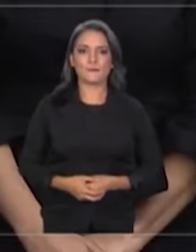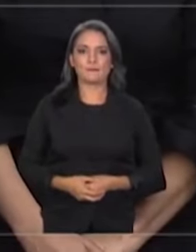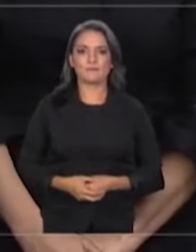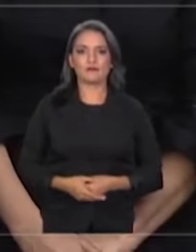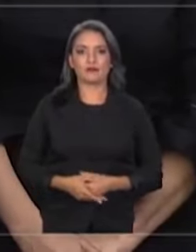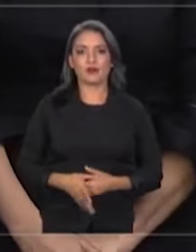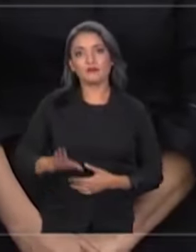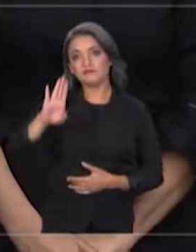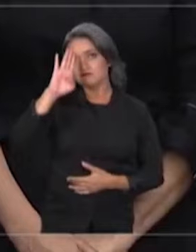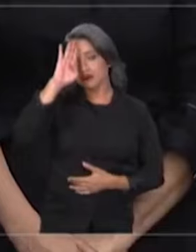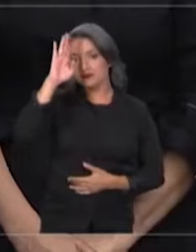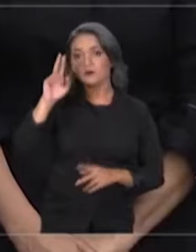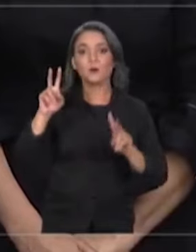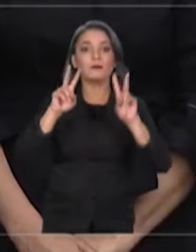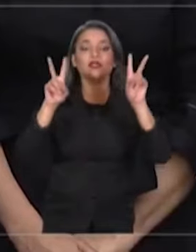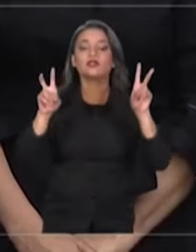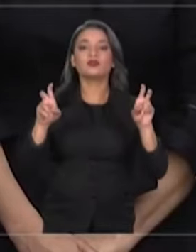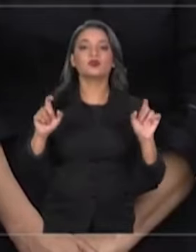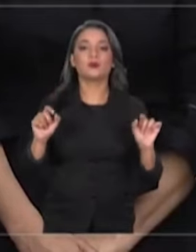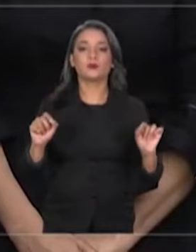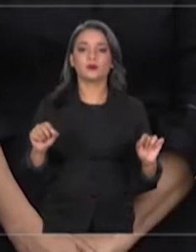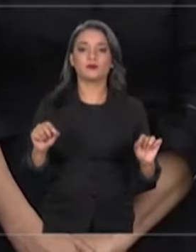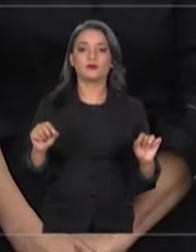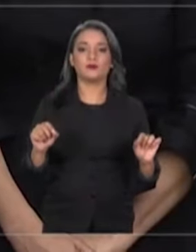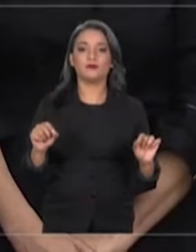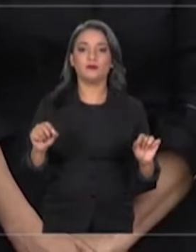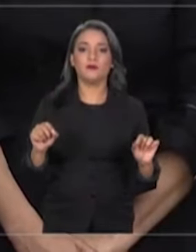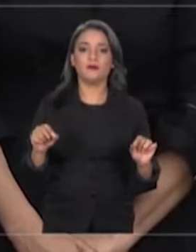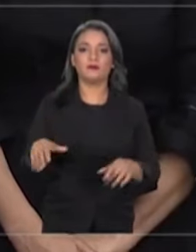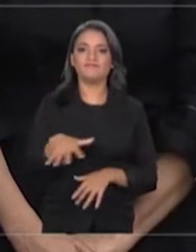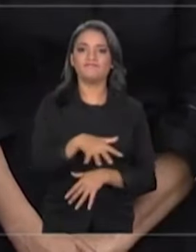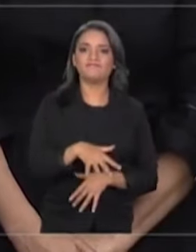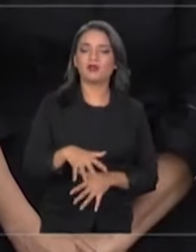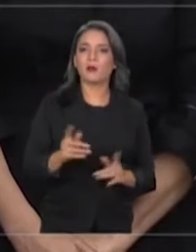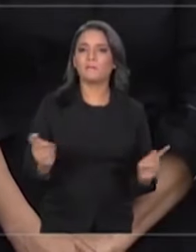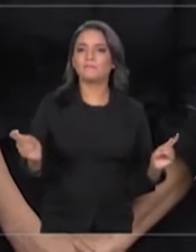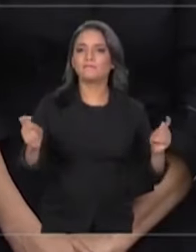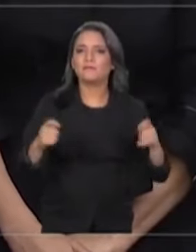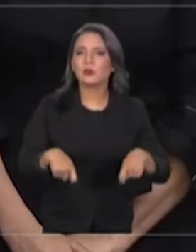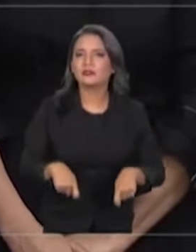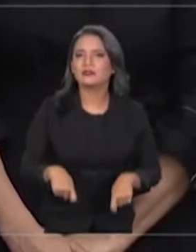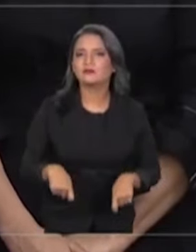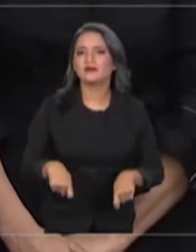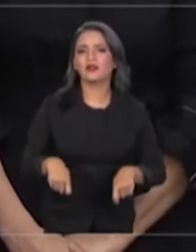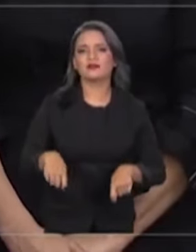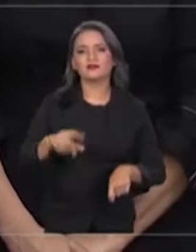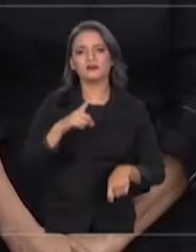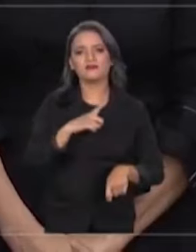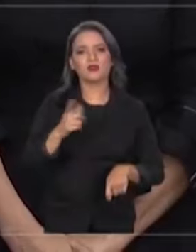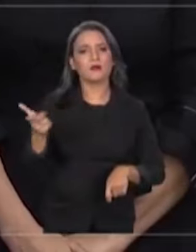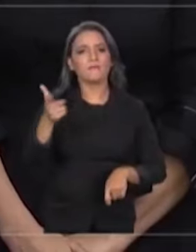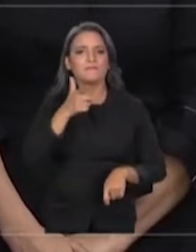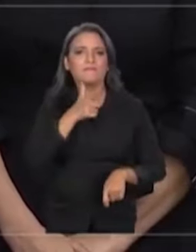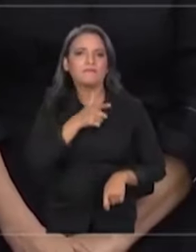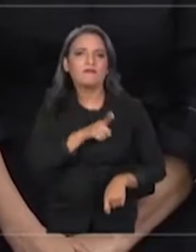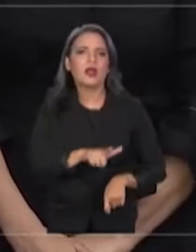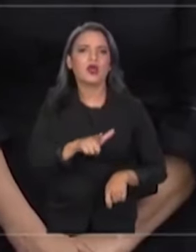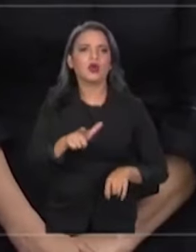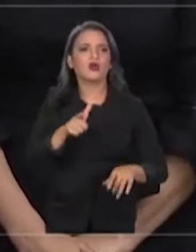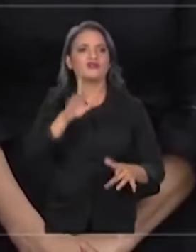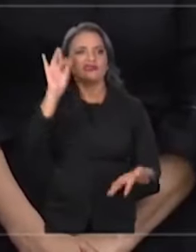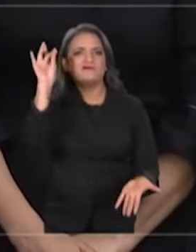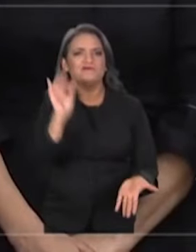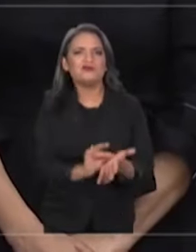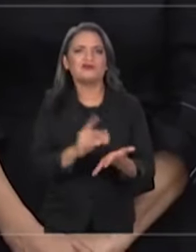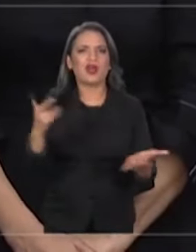especialmente com relação a esse campo da possibilidade da viabilização da formação de uma vontade do